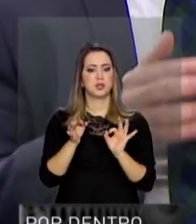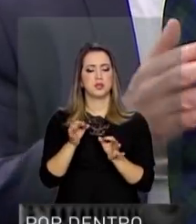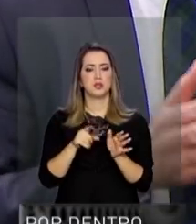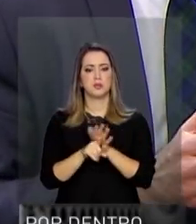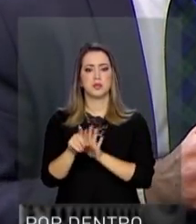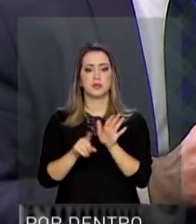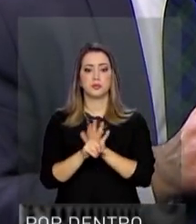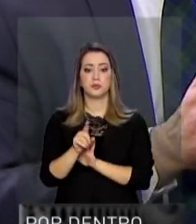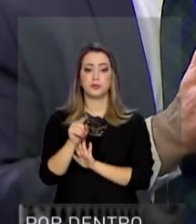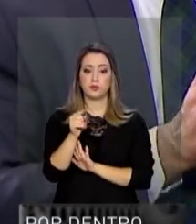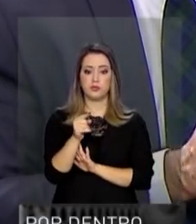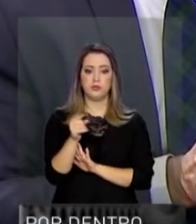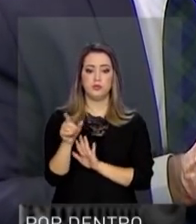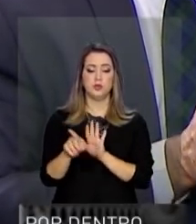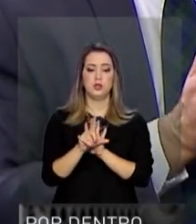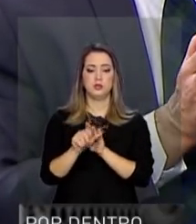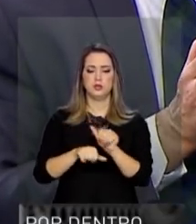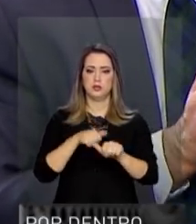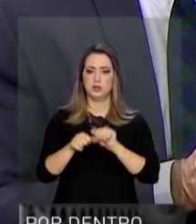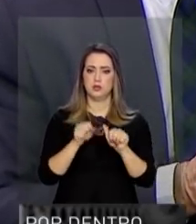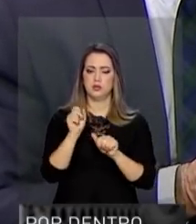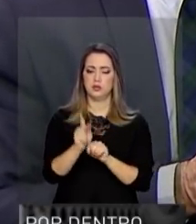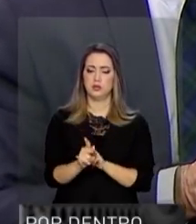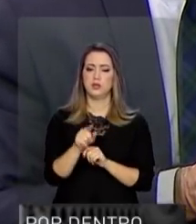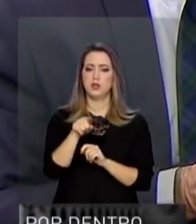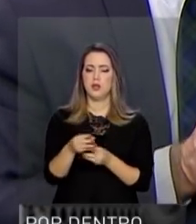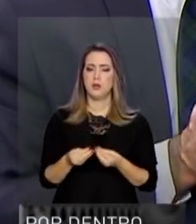Essa reforma, ela vem